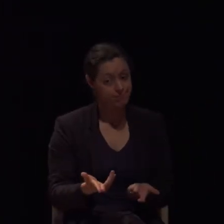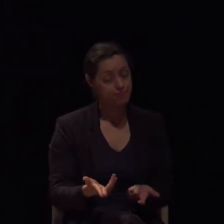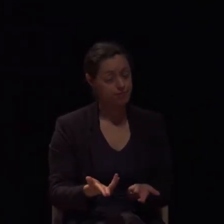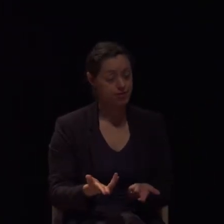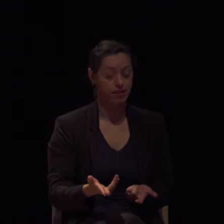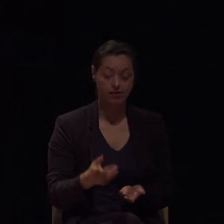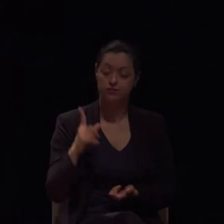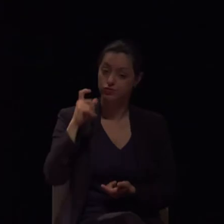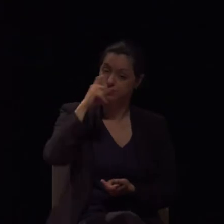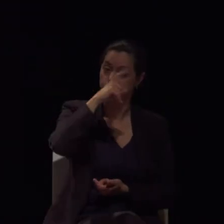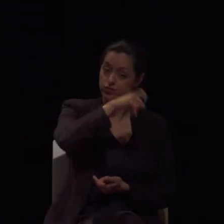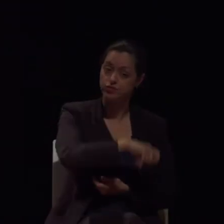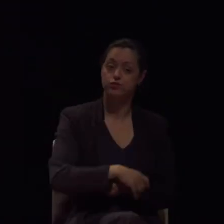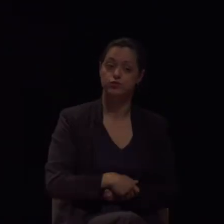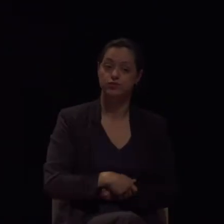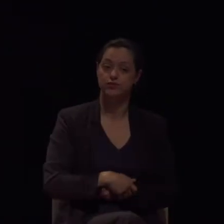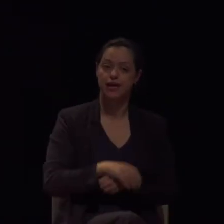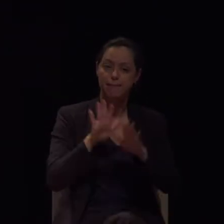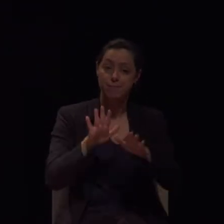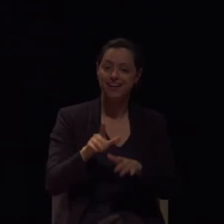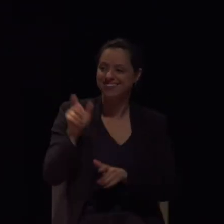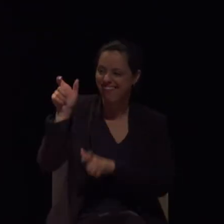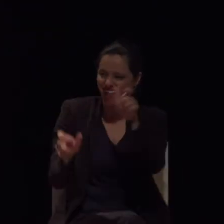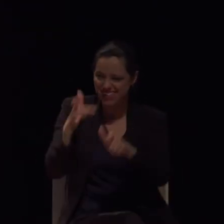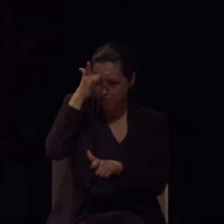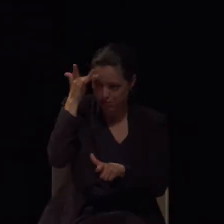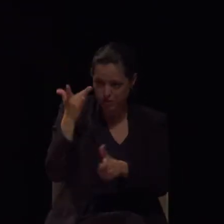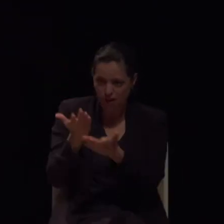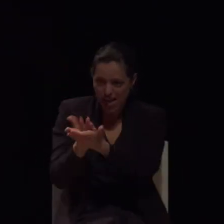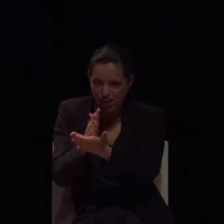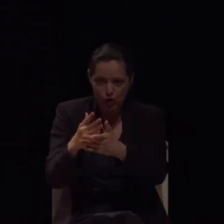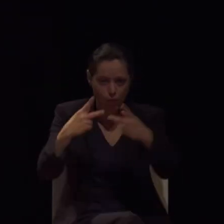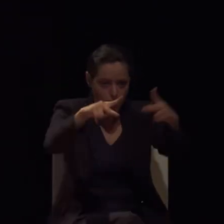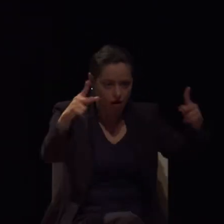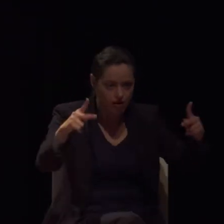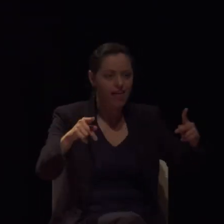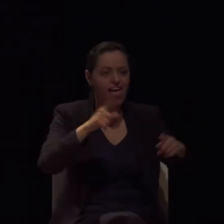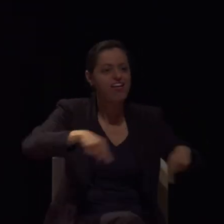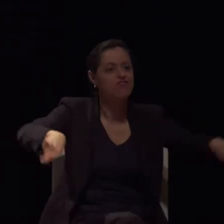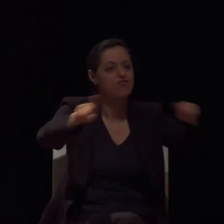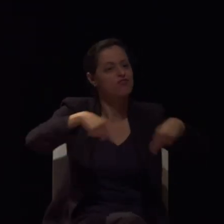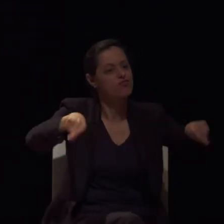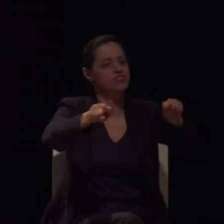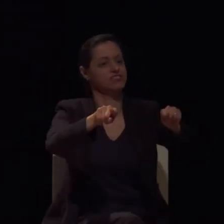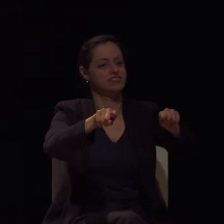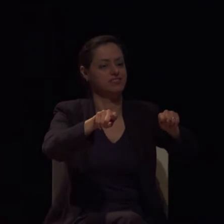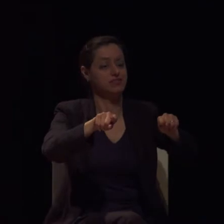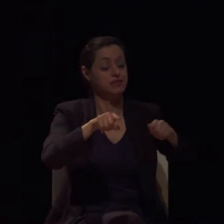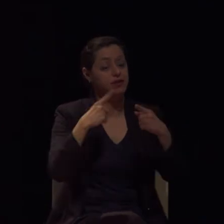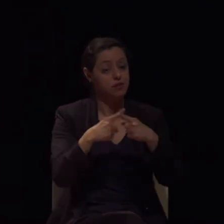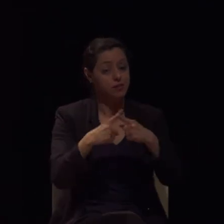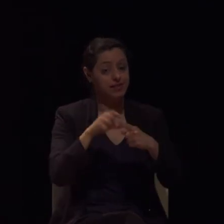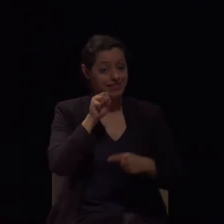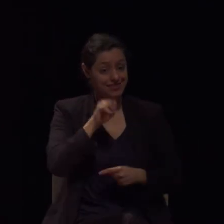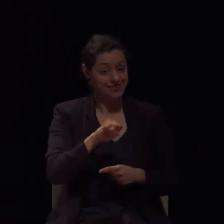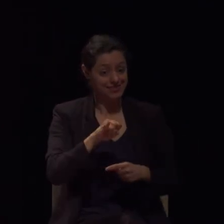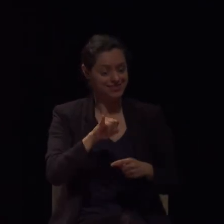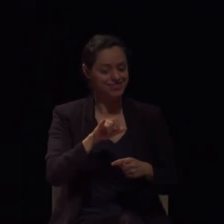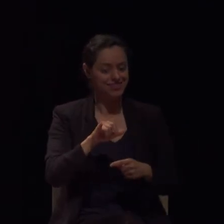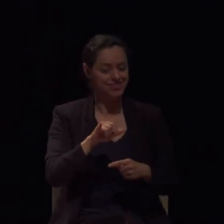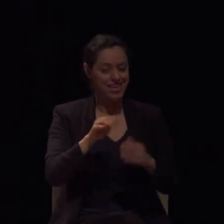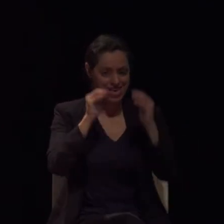professores e professoras que estou vendo aqui hoje e que a gente tem que dizer que respeito é pra quem tem quando a gente é